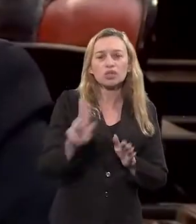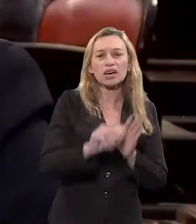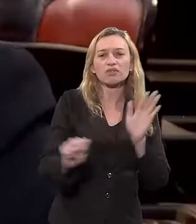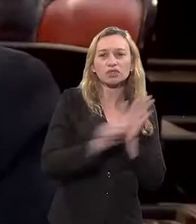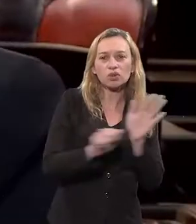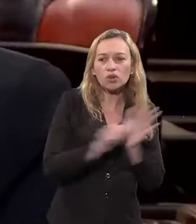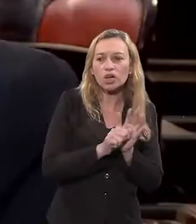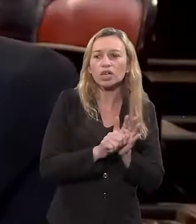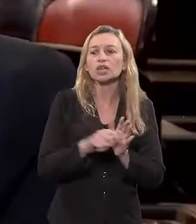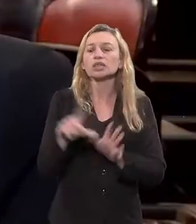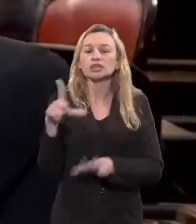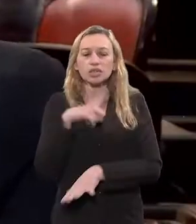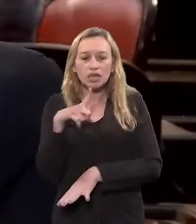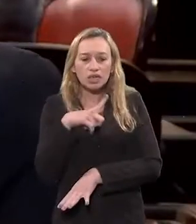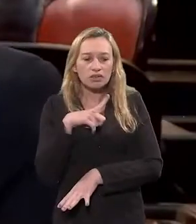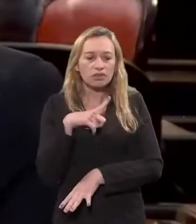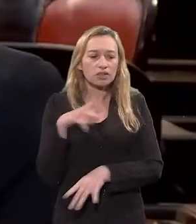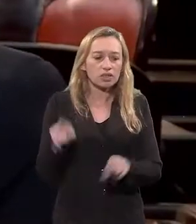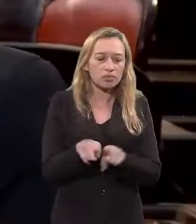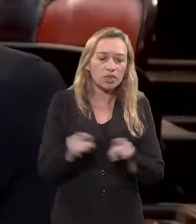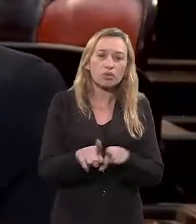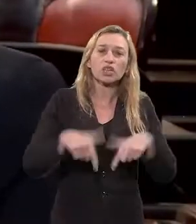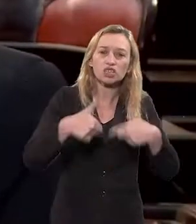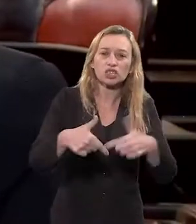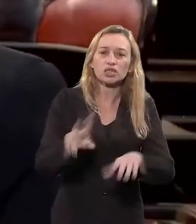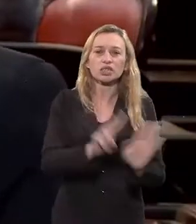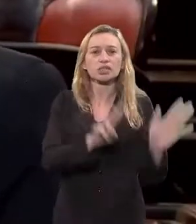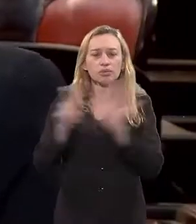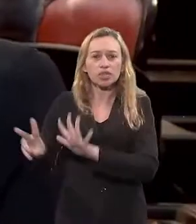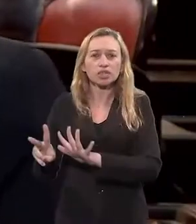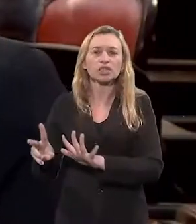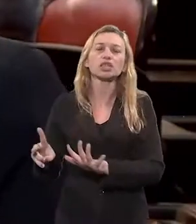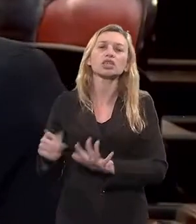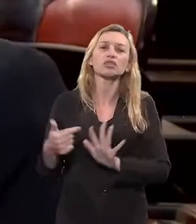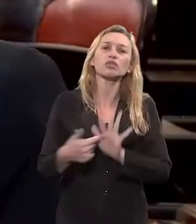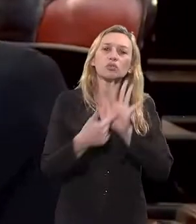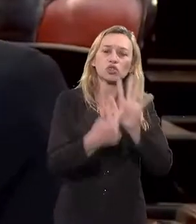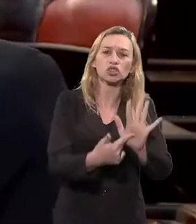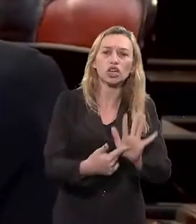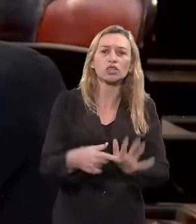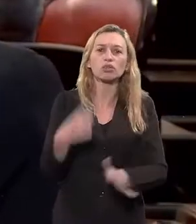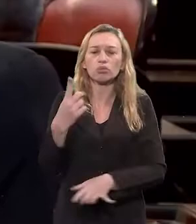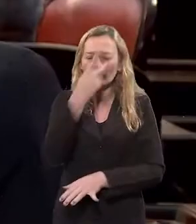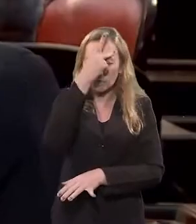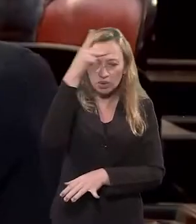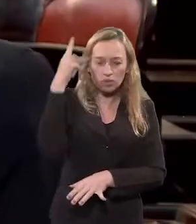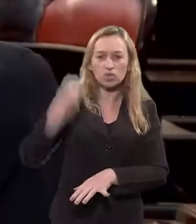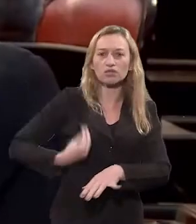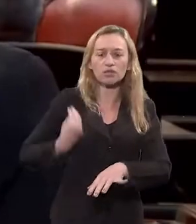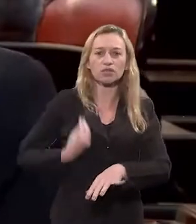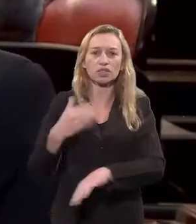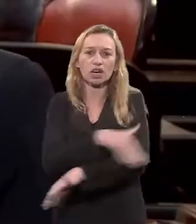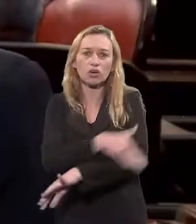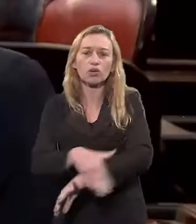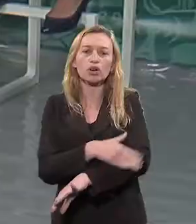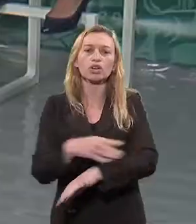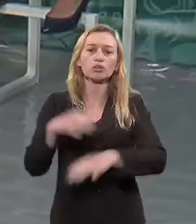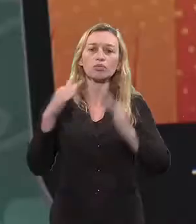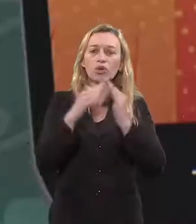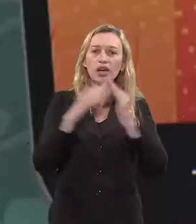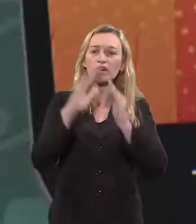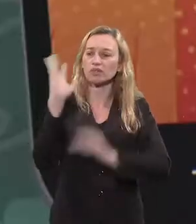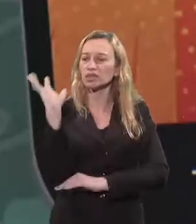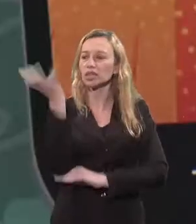de drogas. A gente teve uma ação essa semana em que foi identificado um morador que morava em cima da árvore.